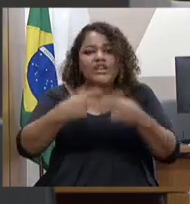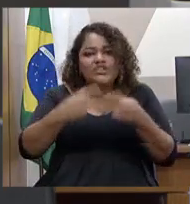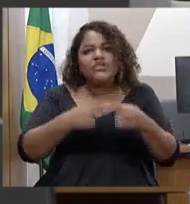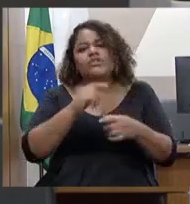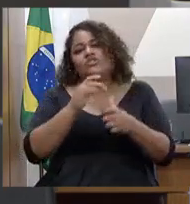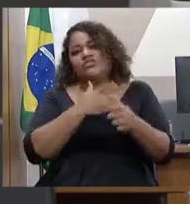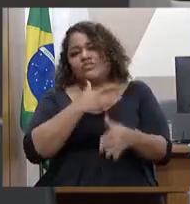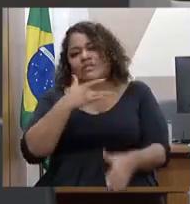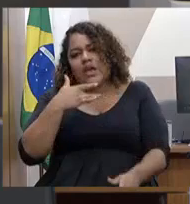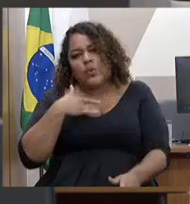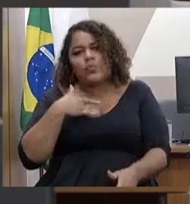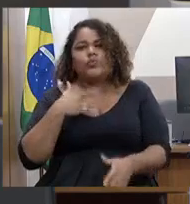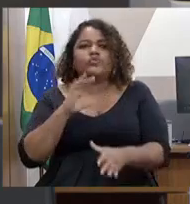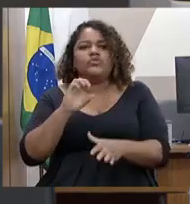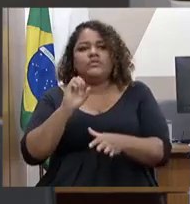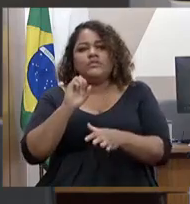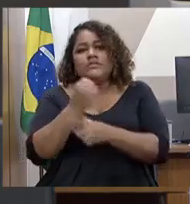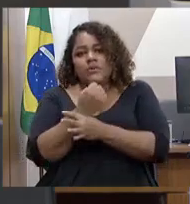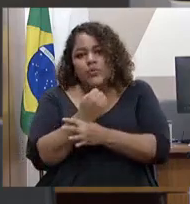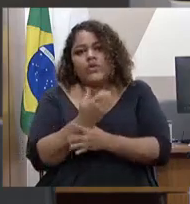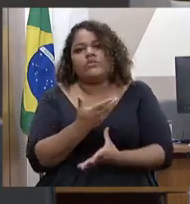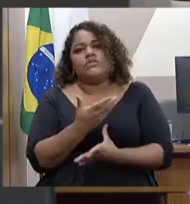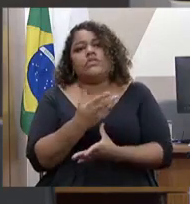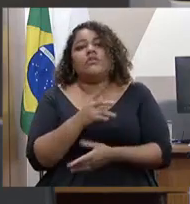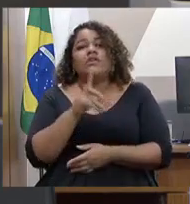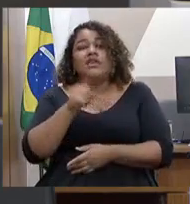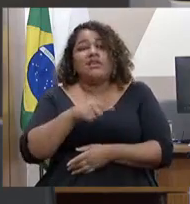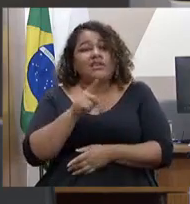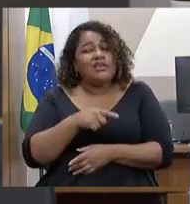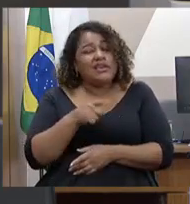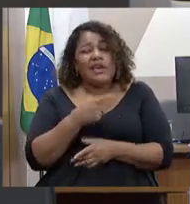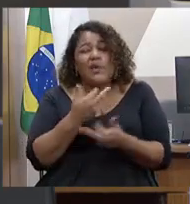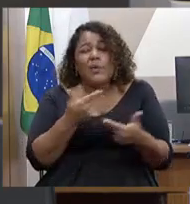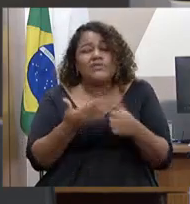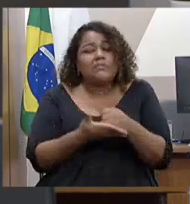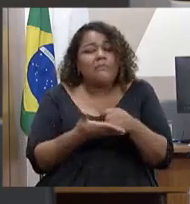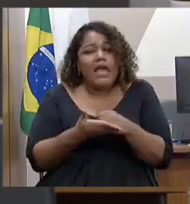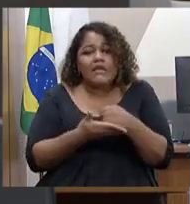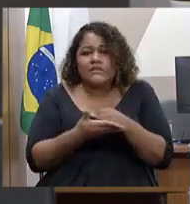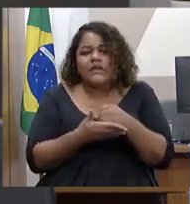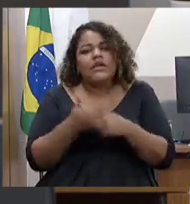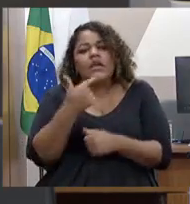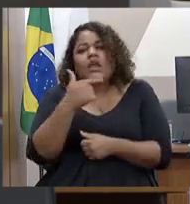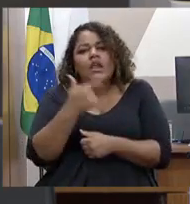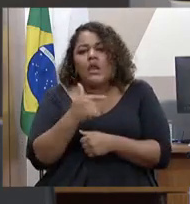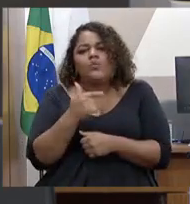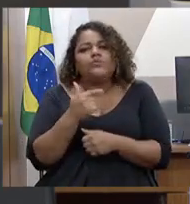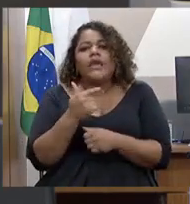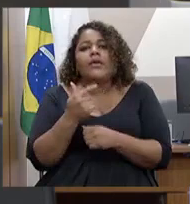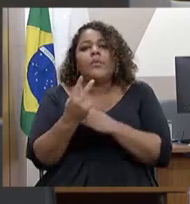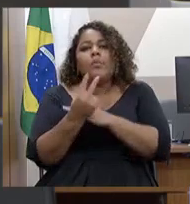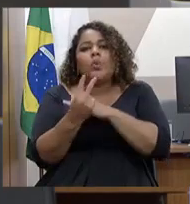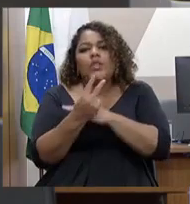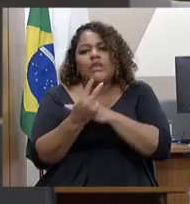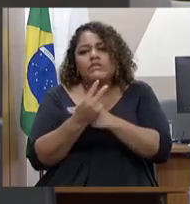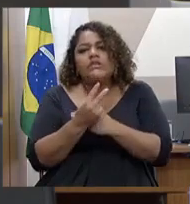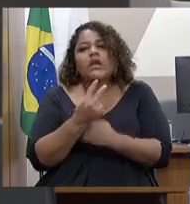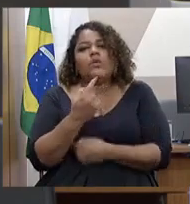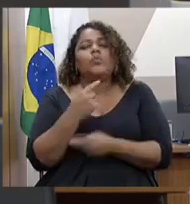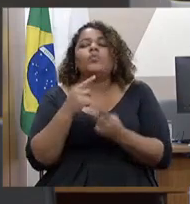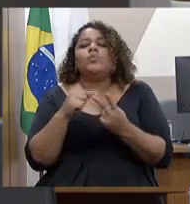né que são são questões mínimas né não tem o uso de Epi não tem implementação dos programas não tem a fiscalização Então